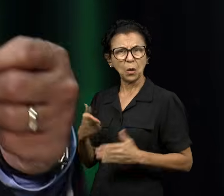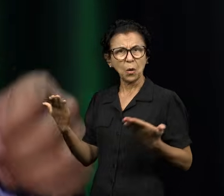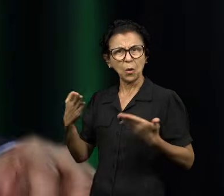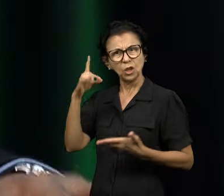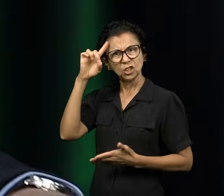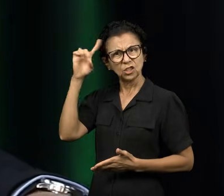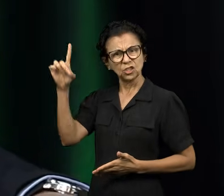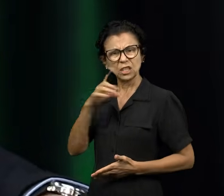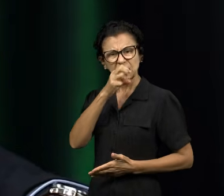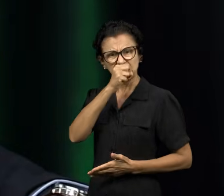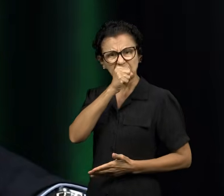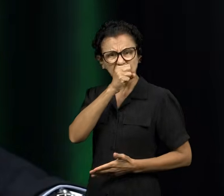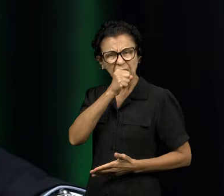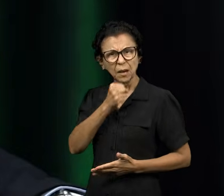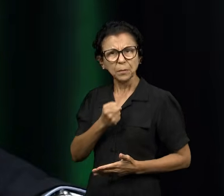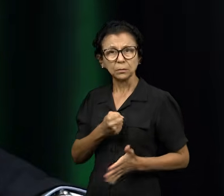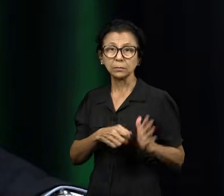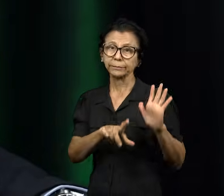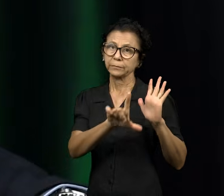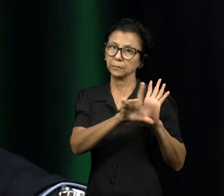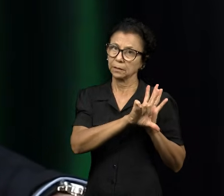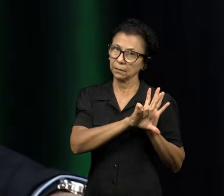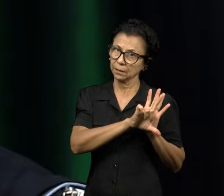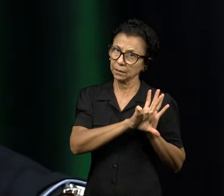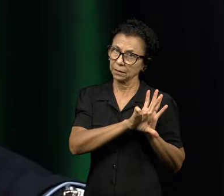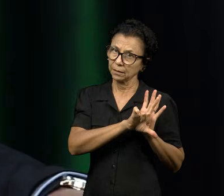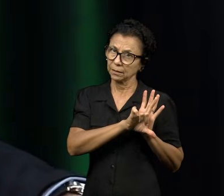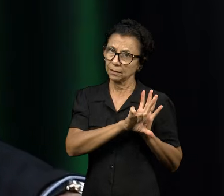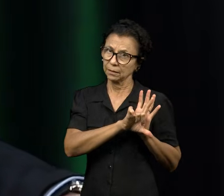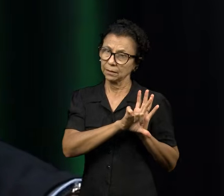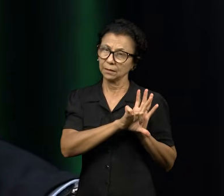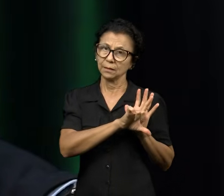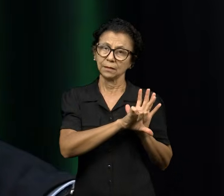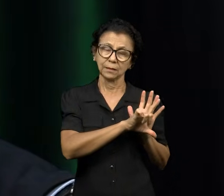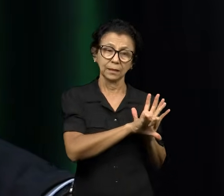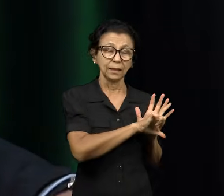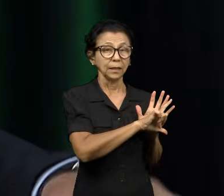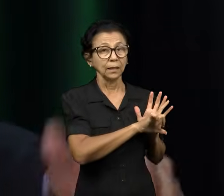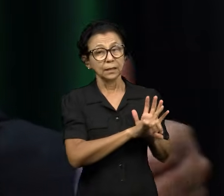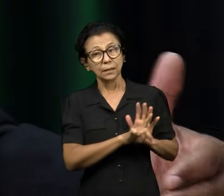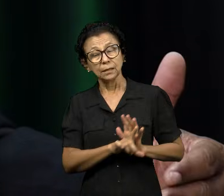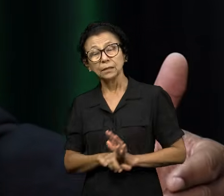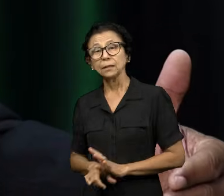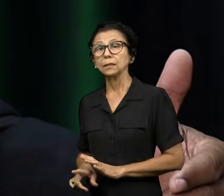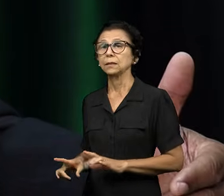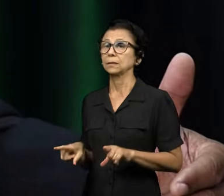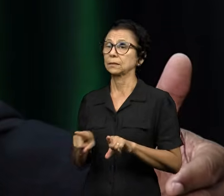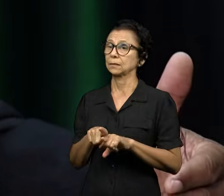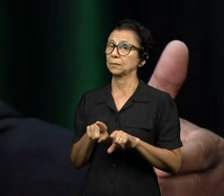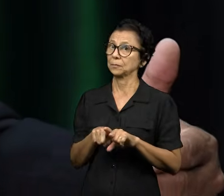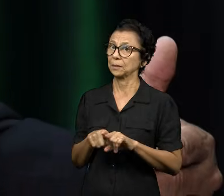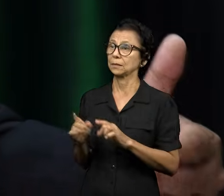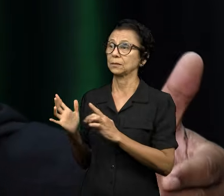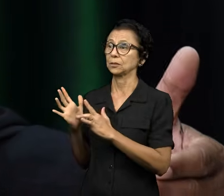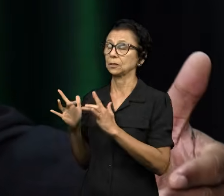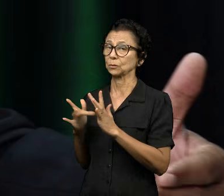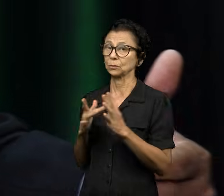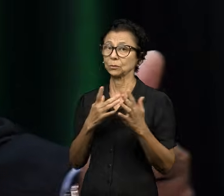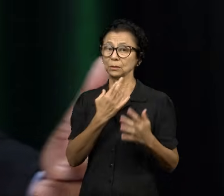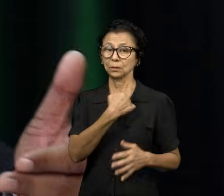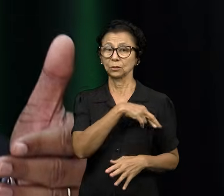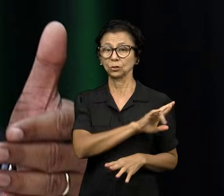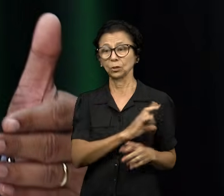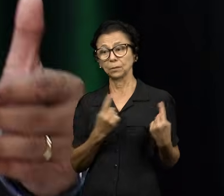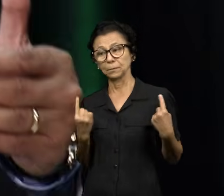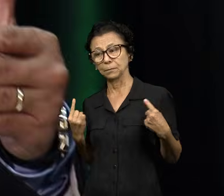lei. Mas Jesus aqui também passou a ser perseguido, logo agora, quando é o assunto que nós